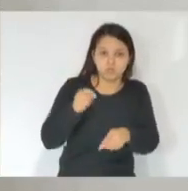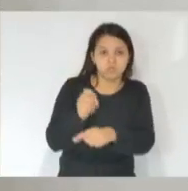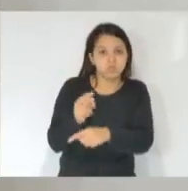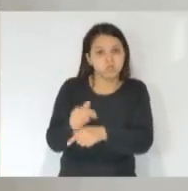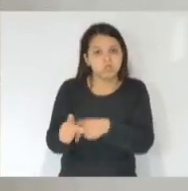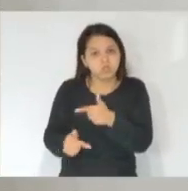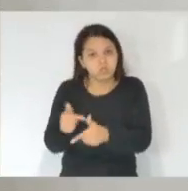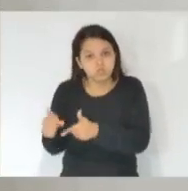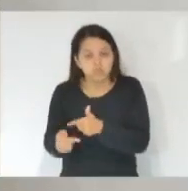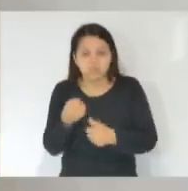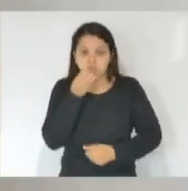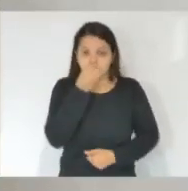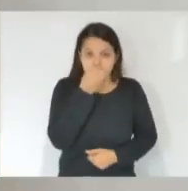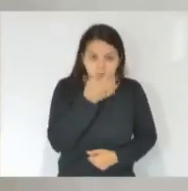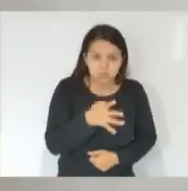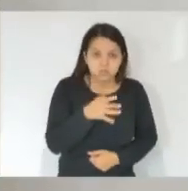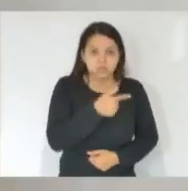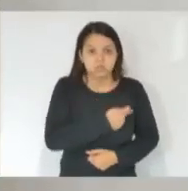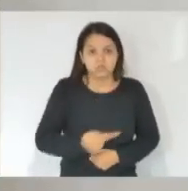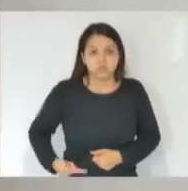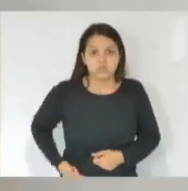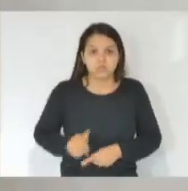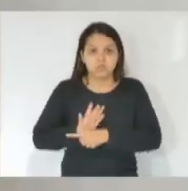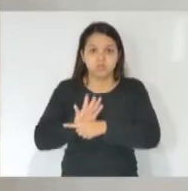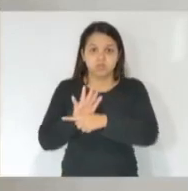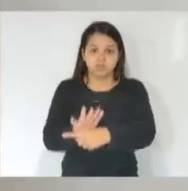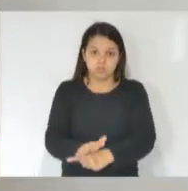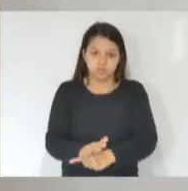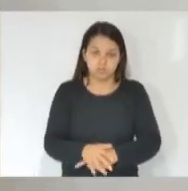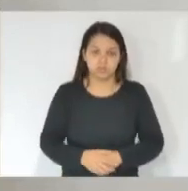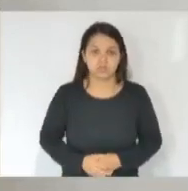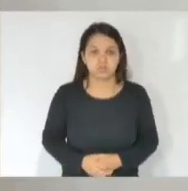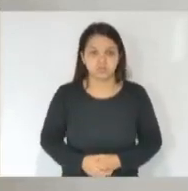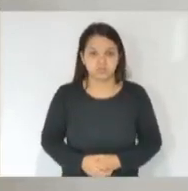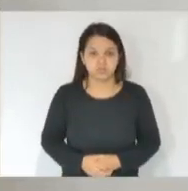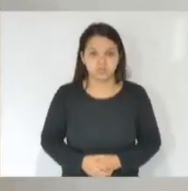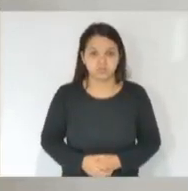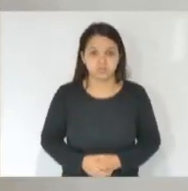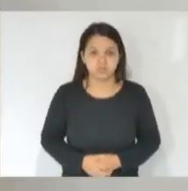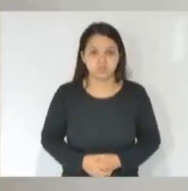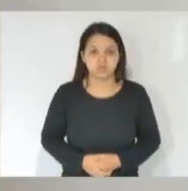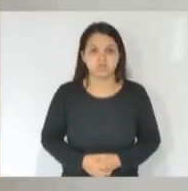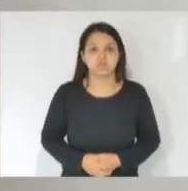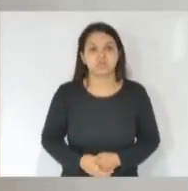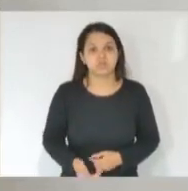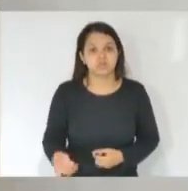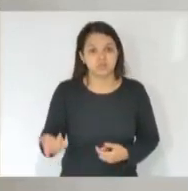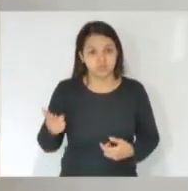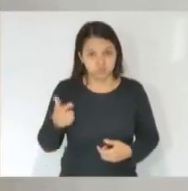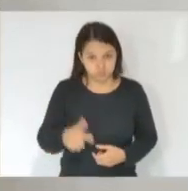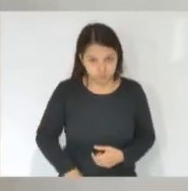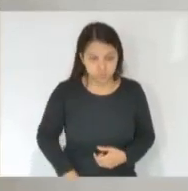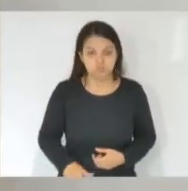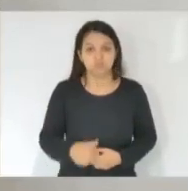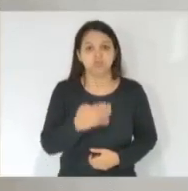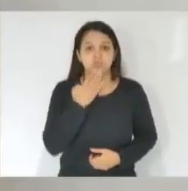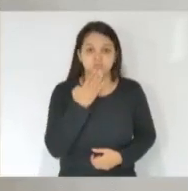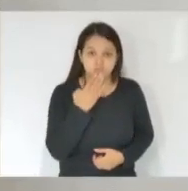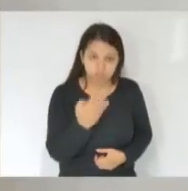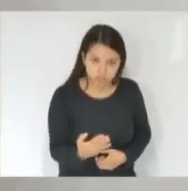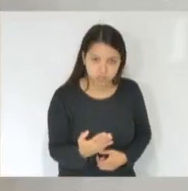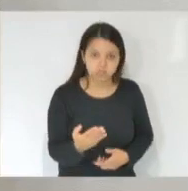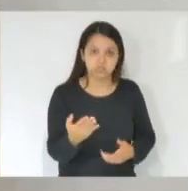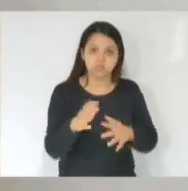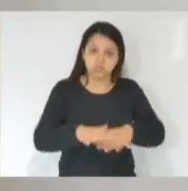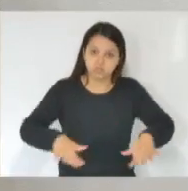de Santa Catarina fazendo bem a sua parte. Nesse sentido, então, eu volto a pedir novamente para todos